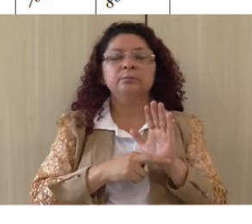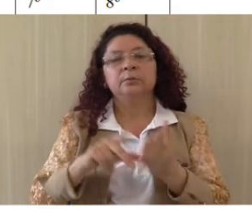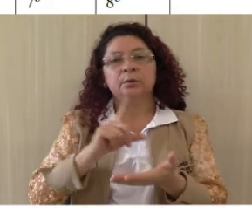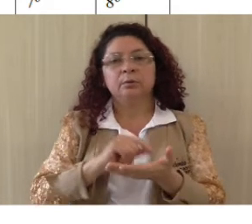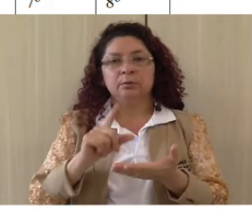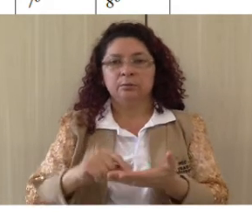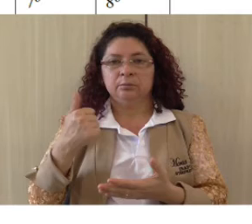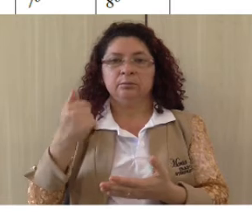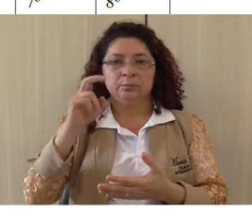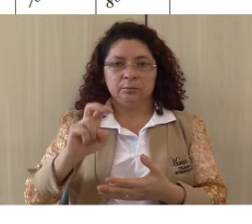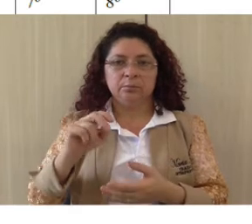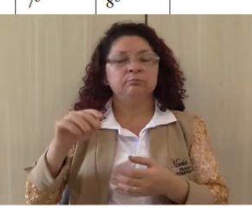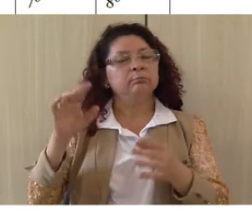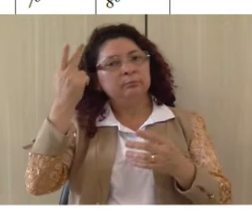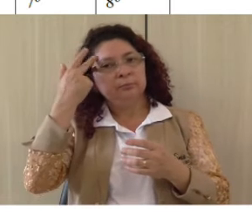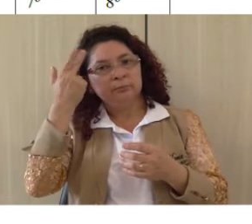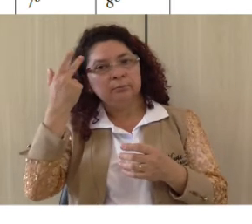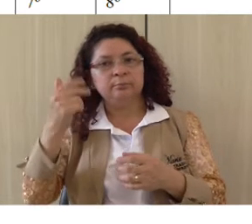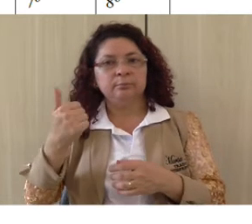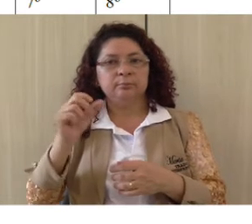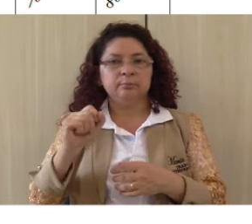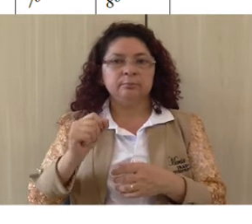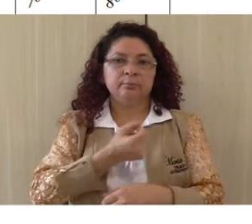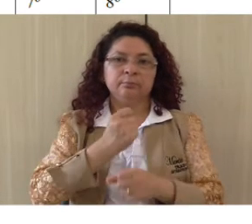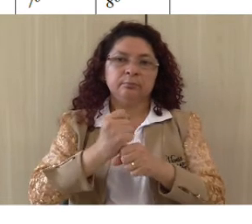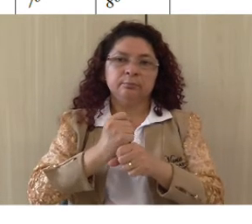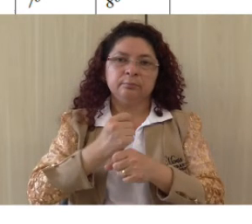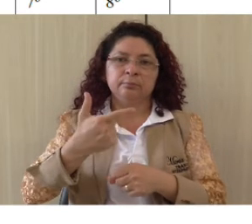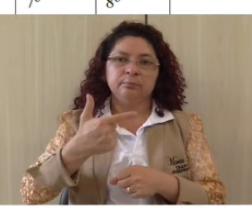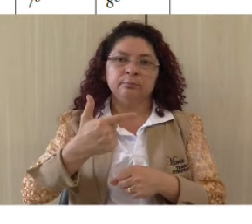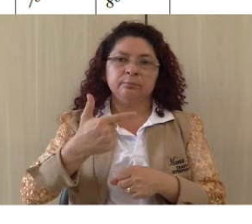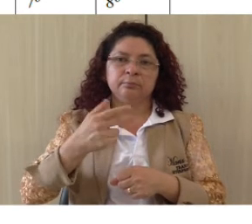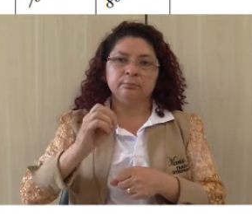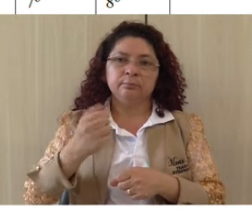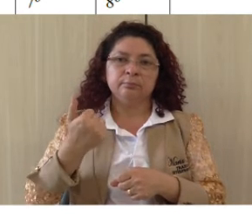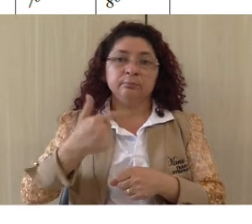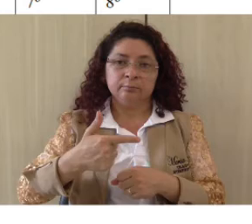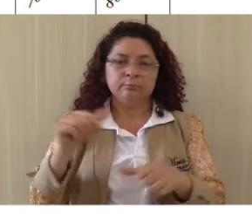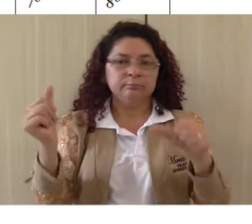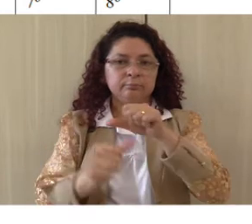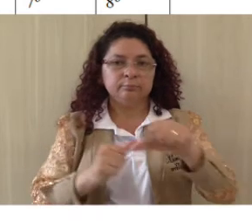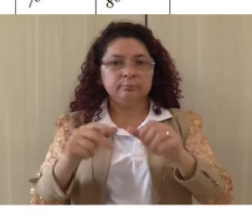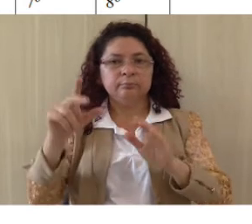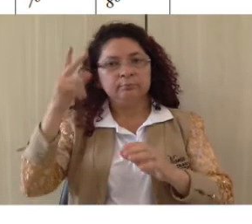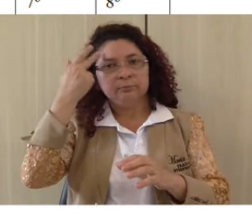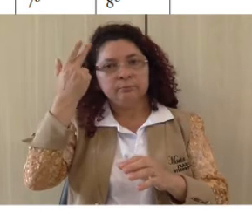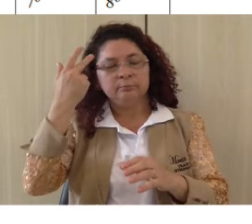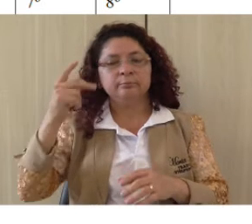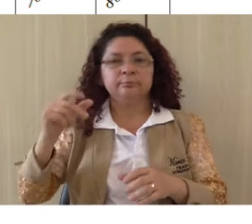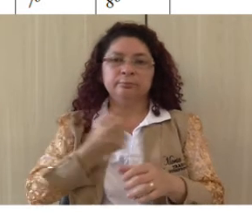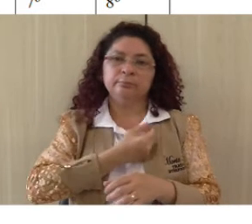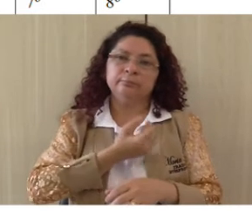da Portaria Normativa número 18 de 2012, MEC, alterada pela Portaria Normativa número 9